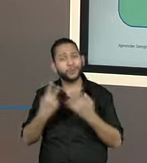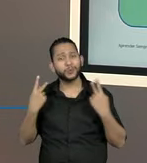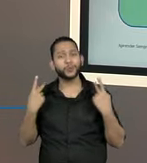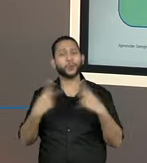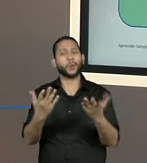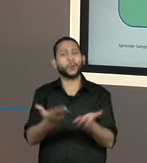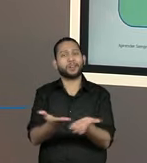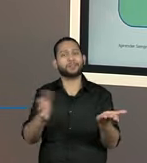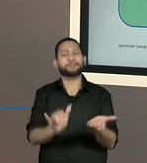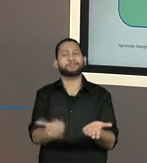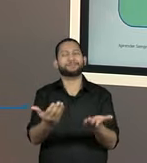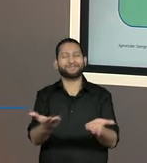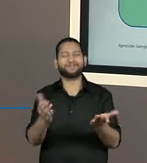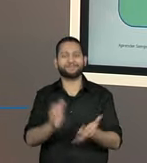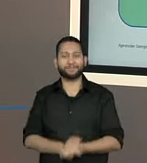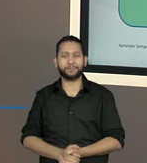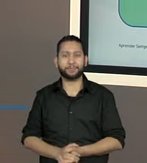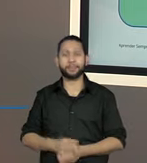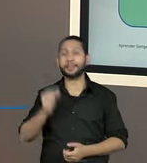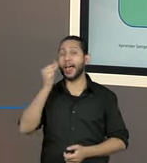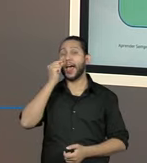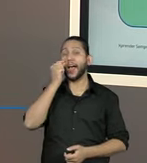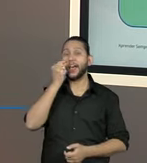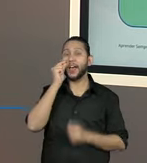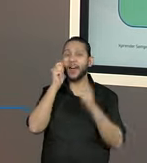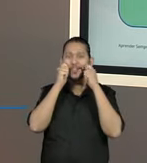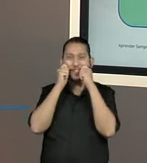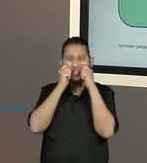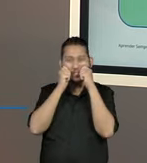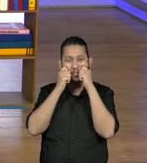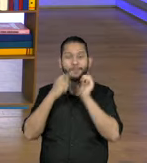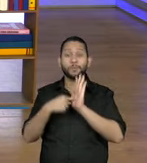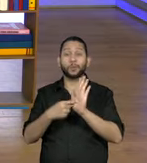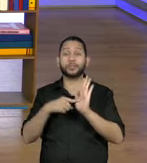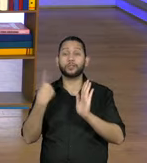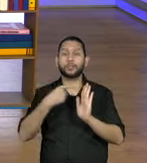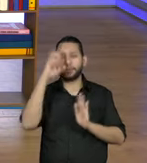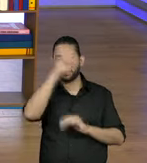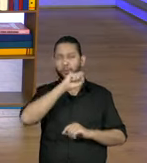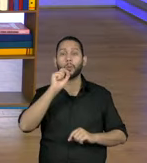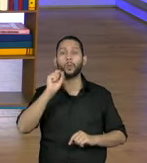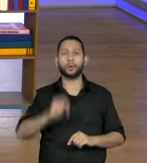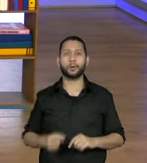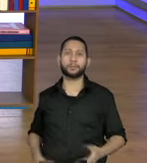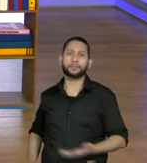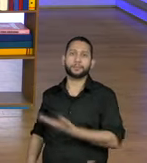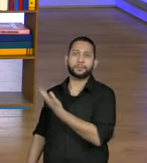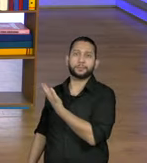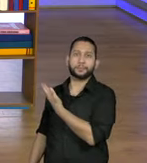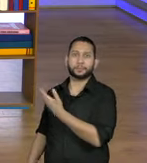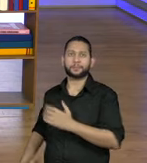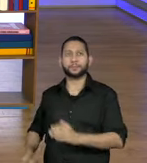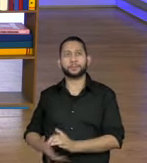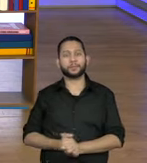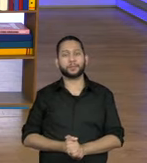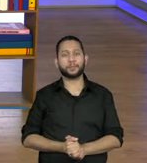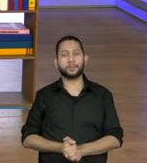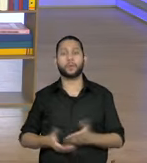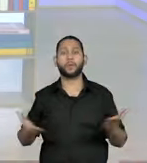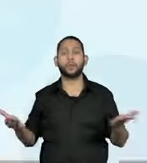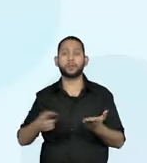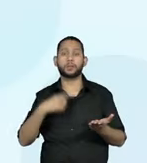é para vocês, ok? A Lininha vai dizer aqui o que, que a gente aprendeu hoje. Calma aí que eu vou mostrar. Vamos lá? Então, o que, que a